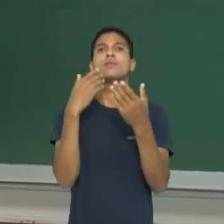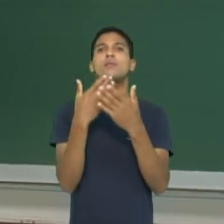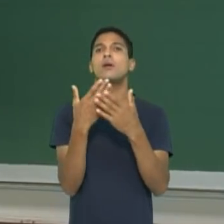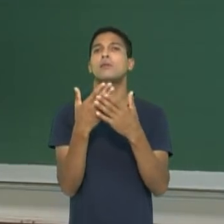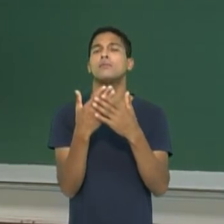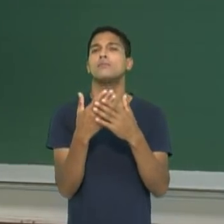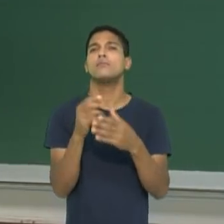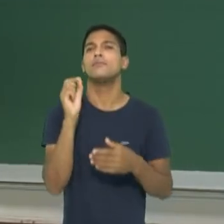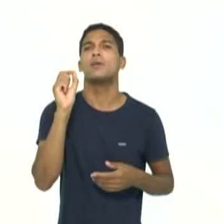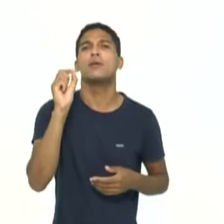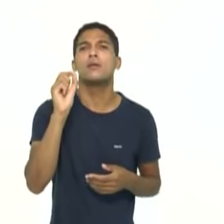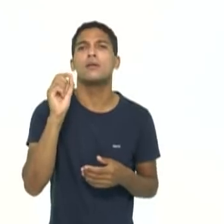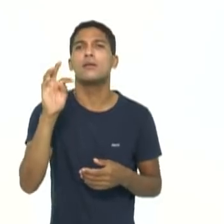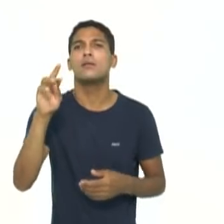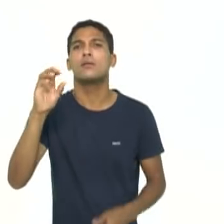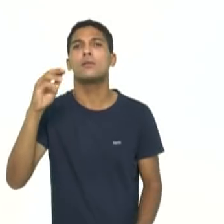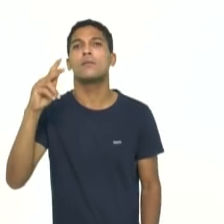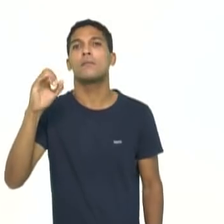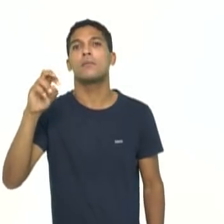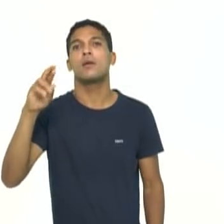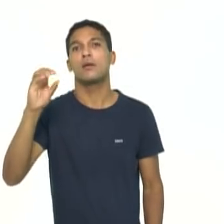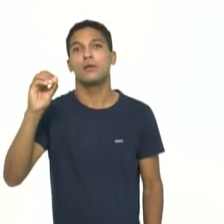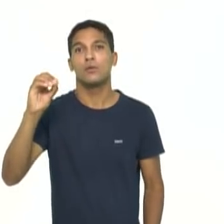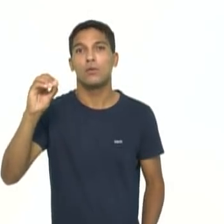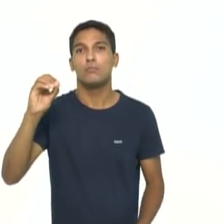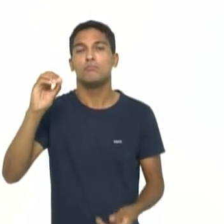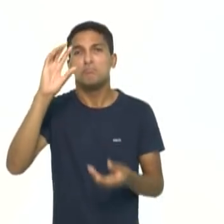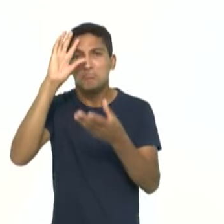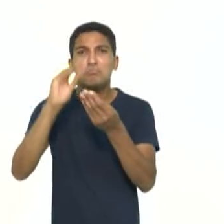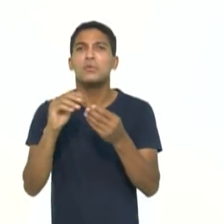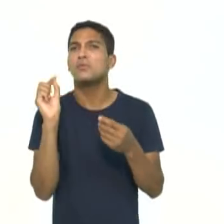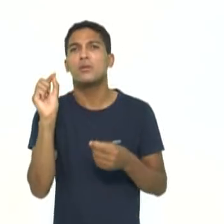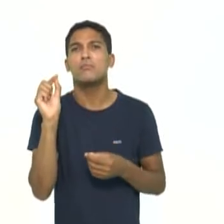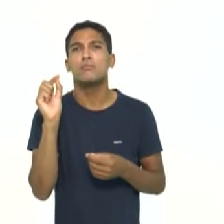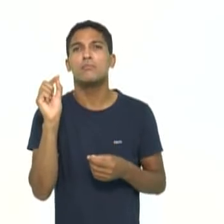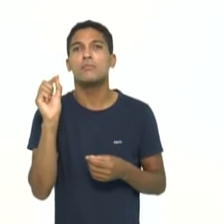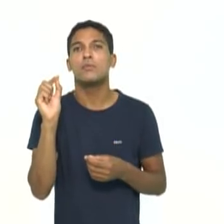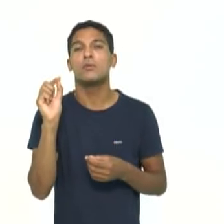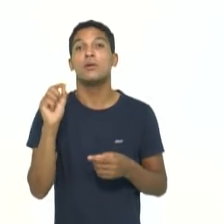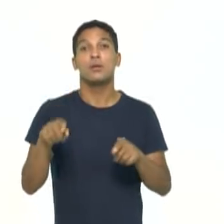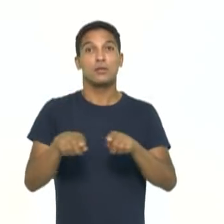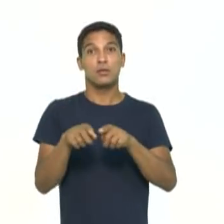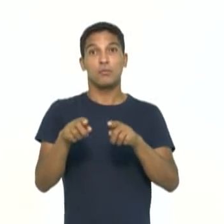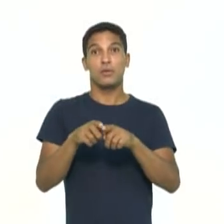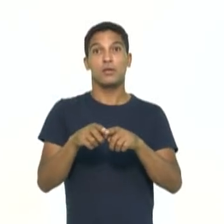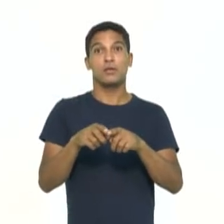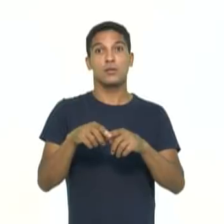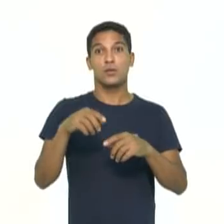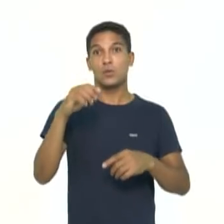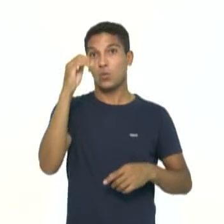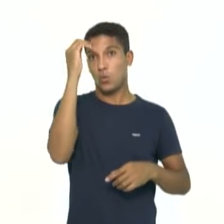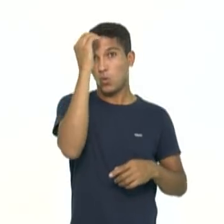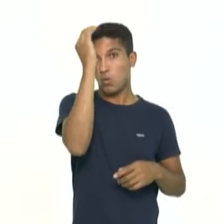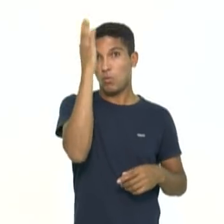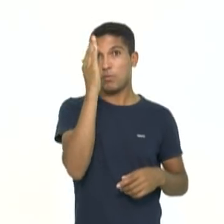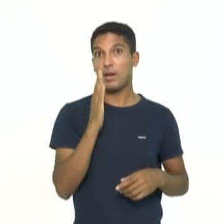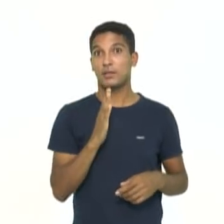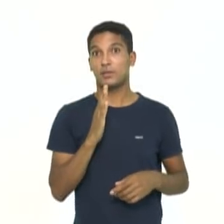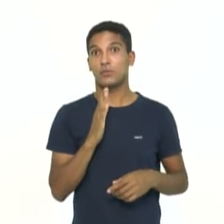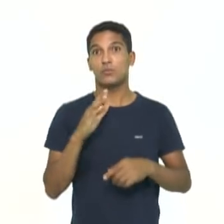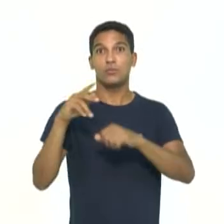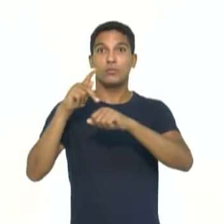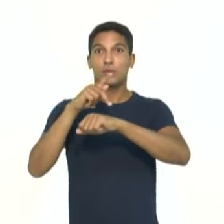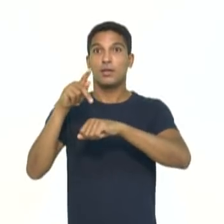foram os tropeiros, não é verdade? Analisar a importância dos tropeiros para o nosso país, não só para o nosso